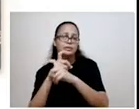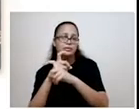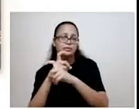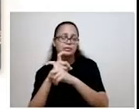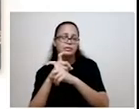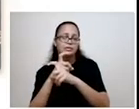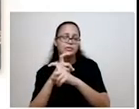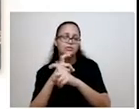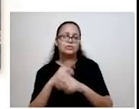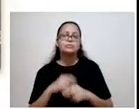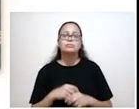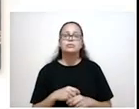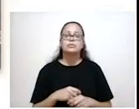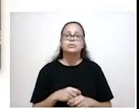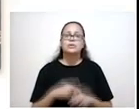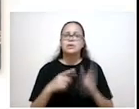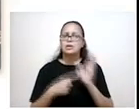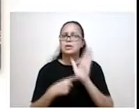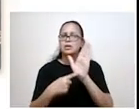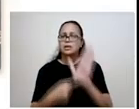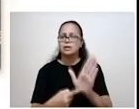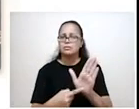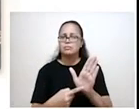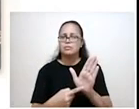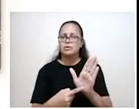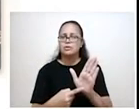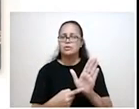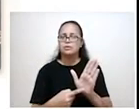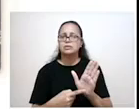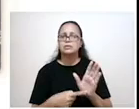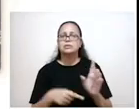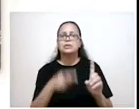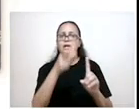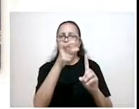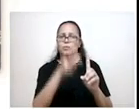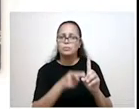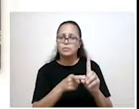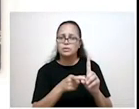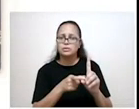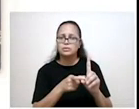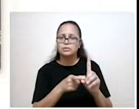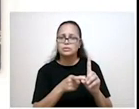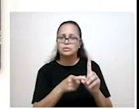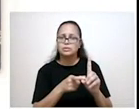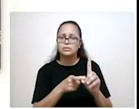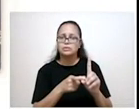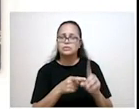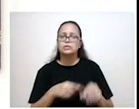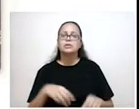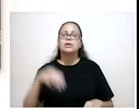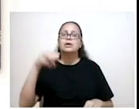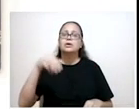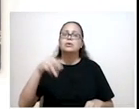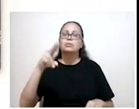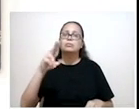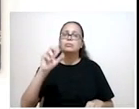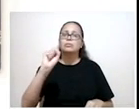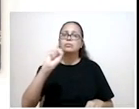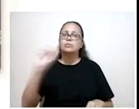apresentado como o personagem Adenoide Hickel e Mussolini como Benzino Napalone.